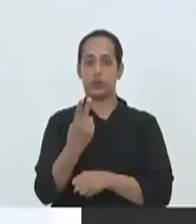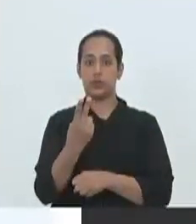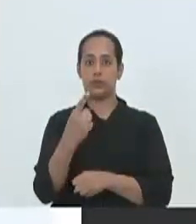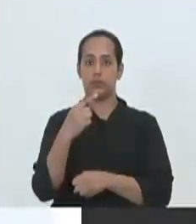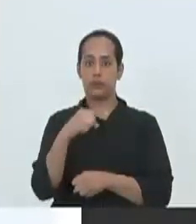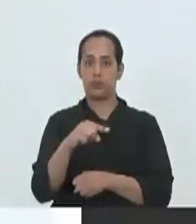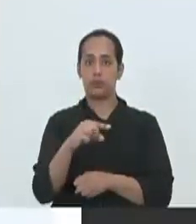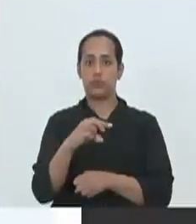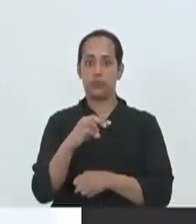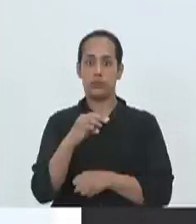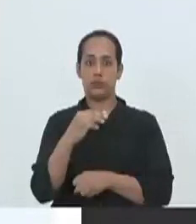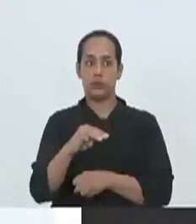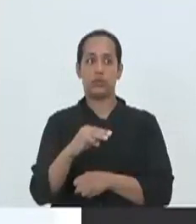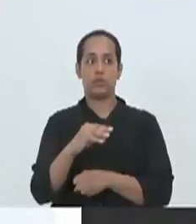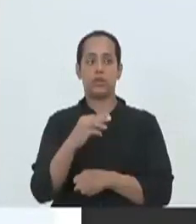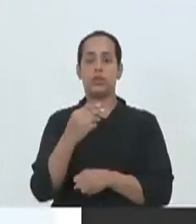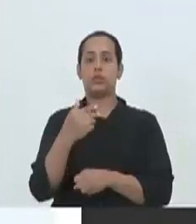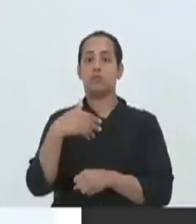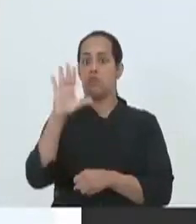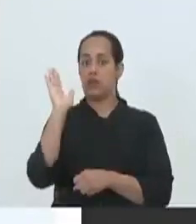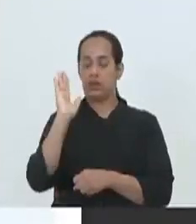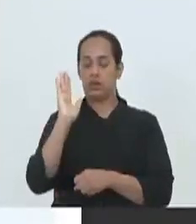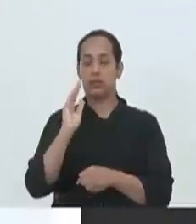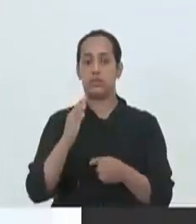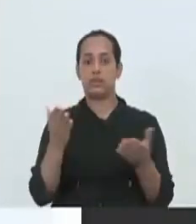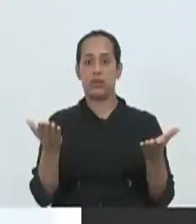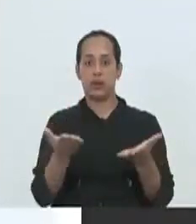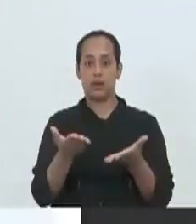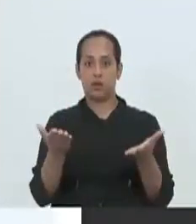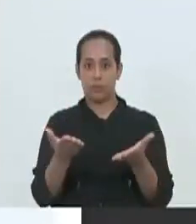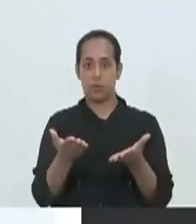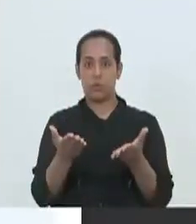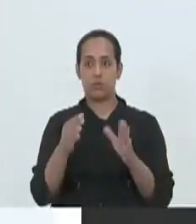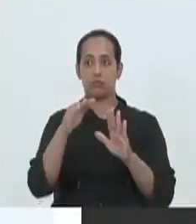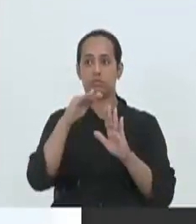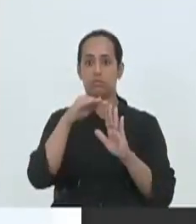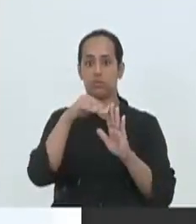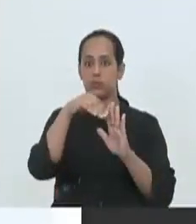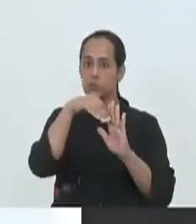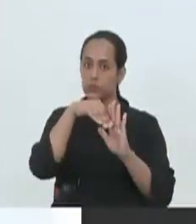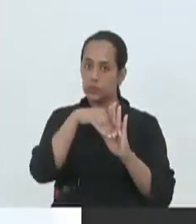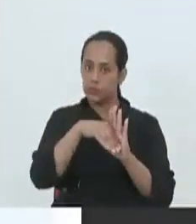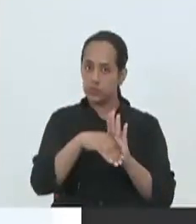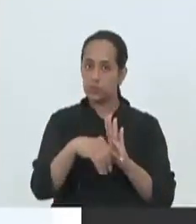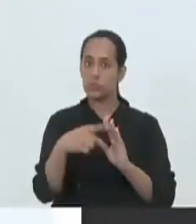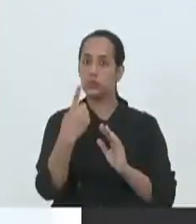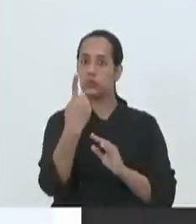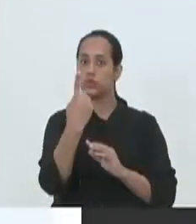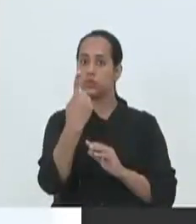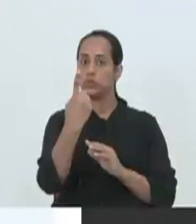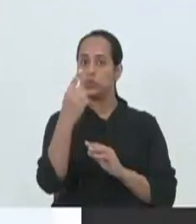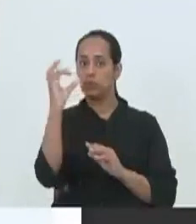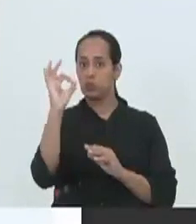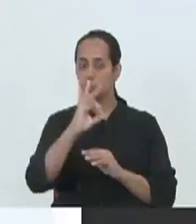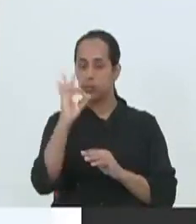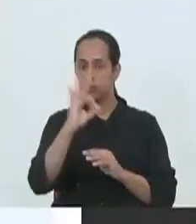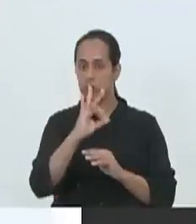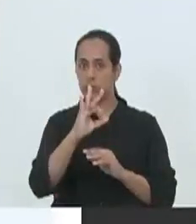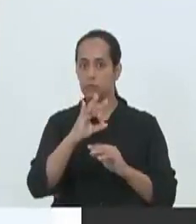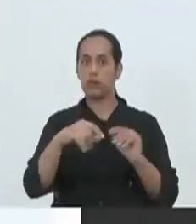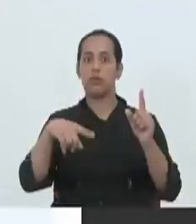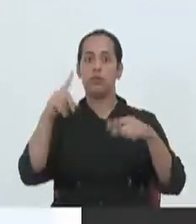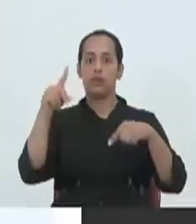momento gira em torno de 2.448 uma redução de 1% a gente vai ver uma variação na